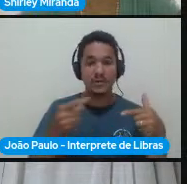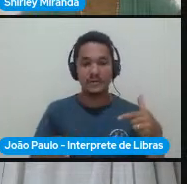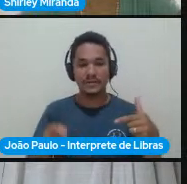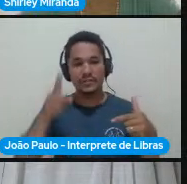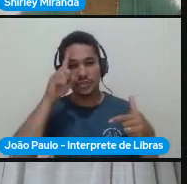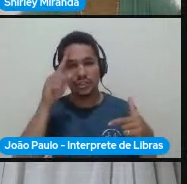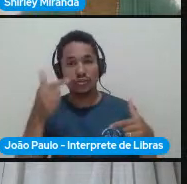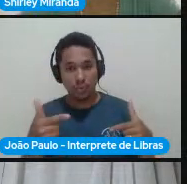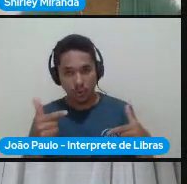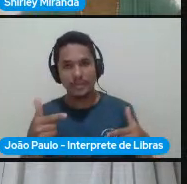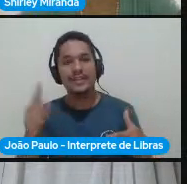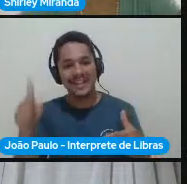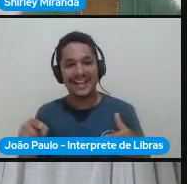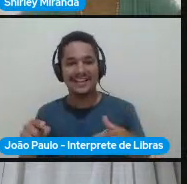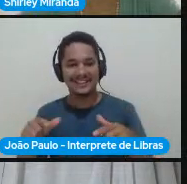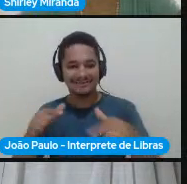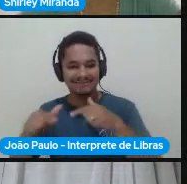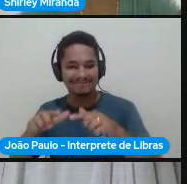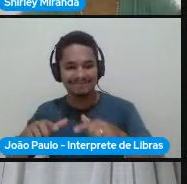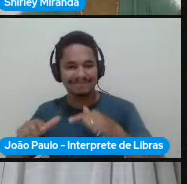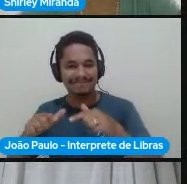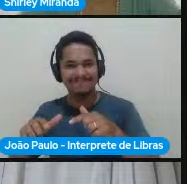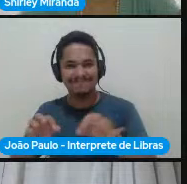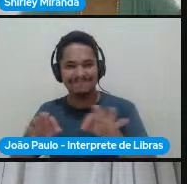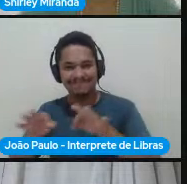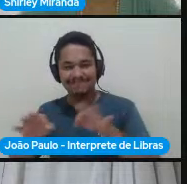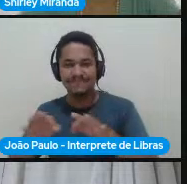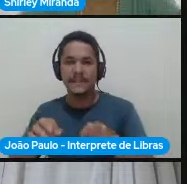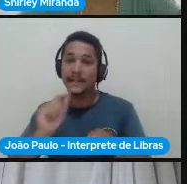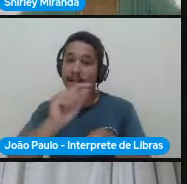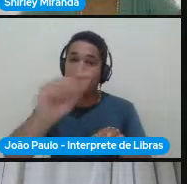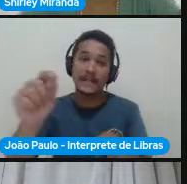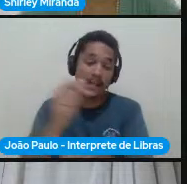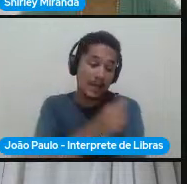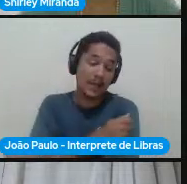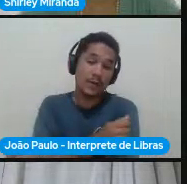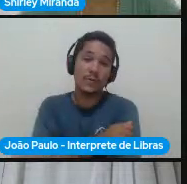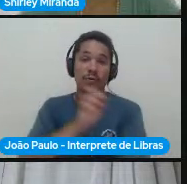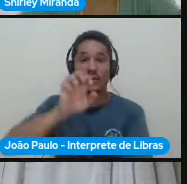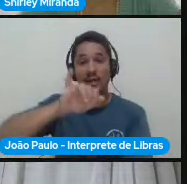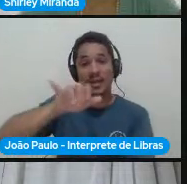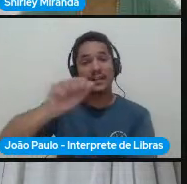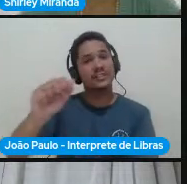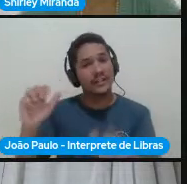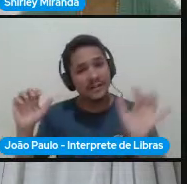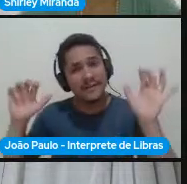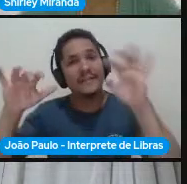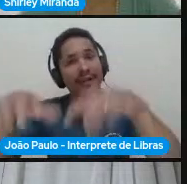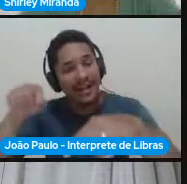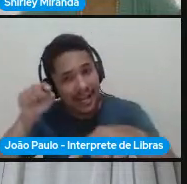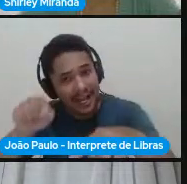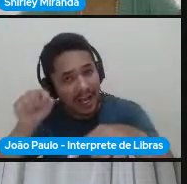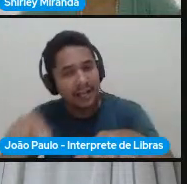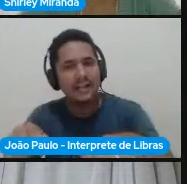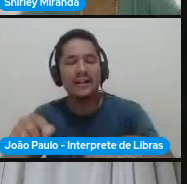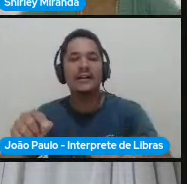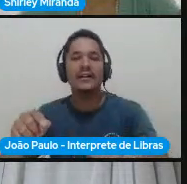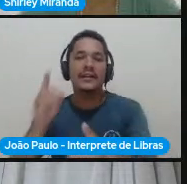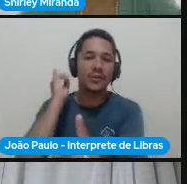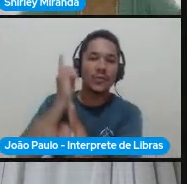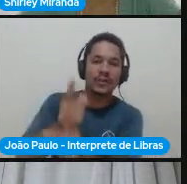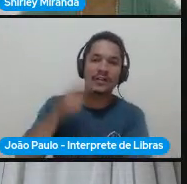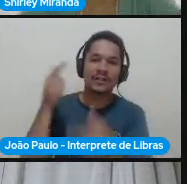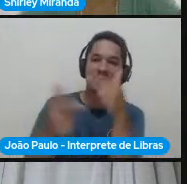ação. Então, nós contamos com os alunos da EJA para ir lá achar um espaço dentro do mercado de trabalho,